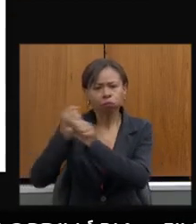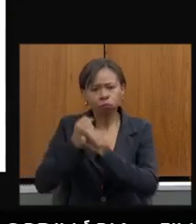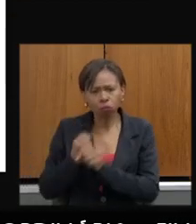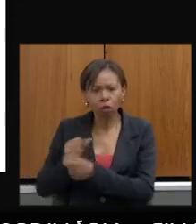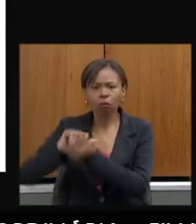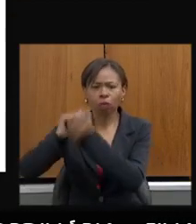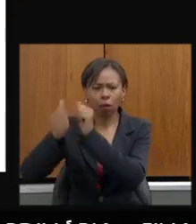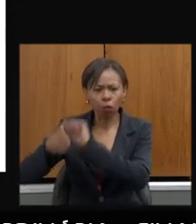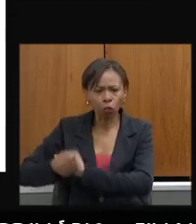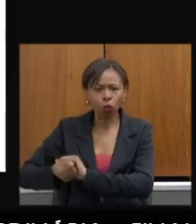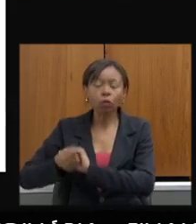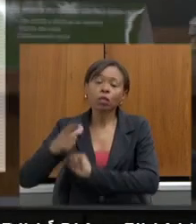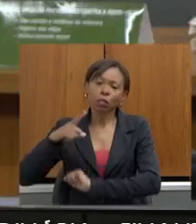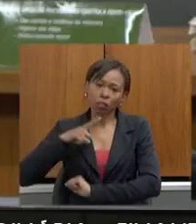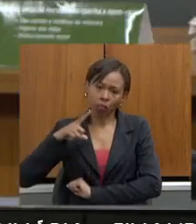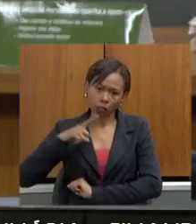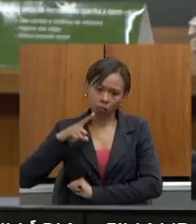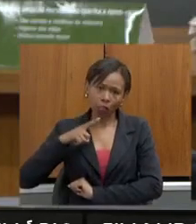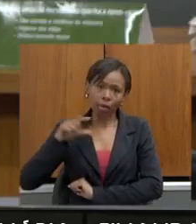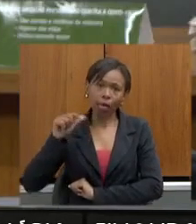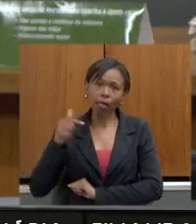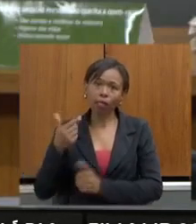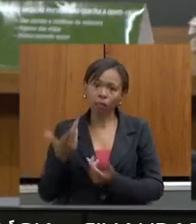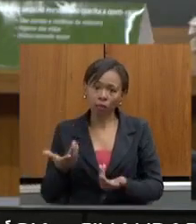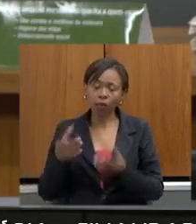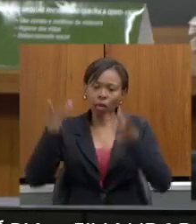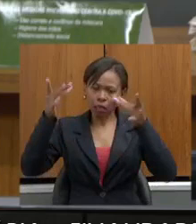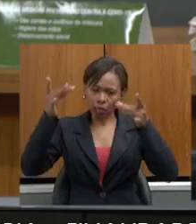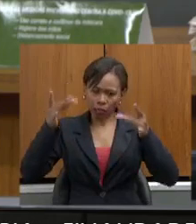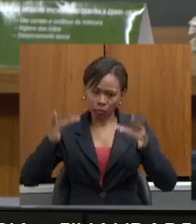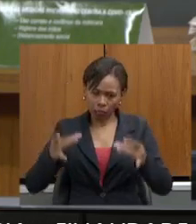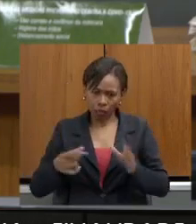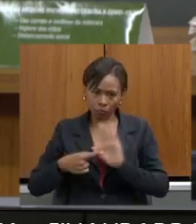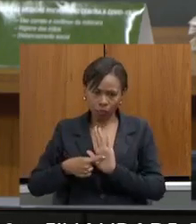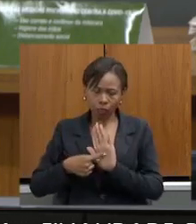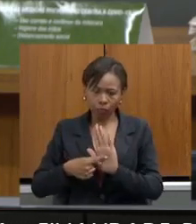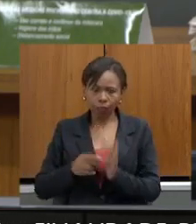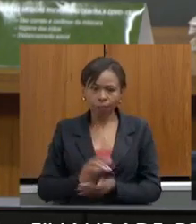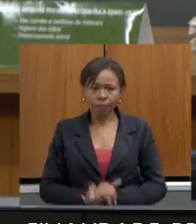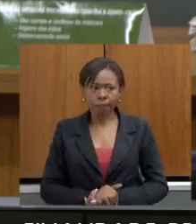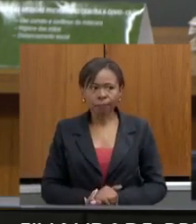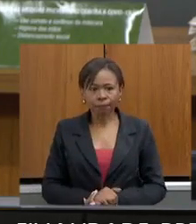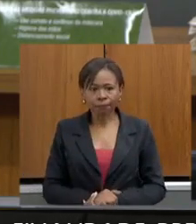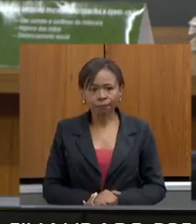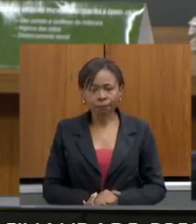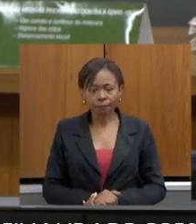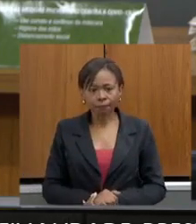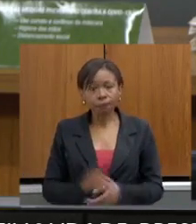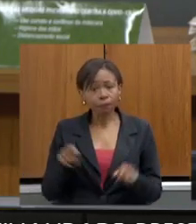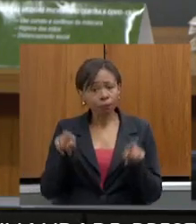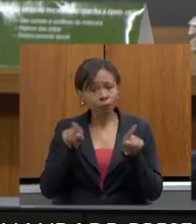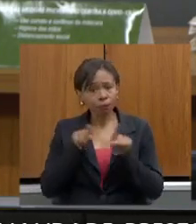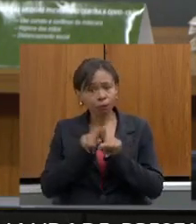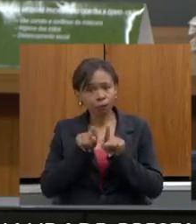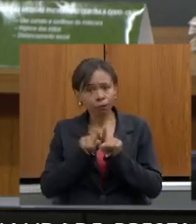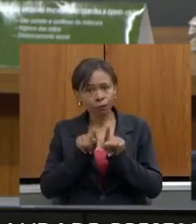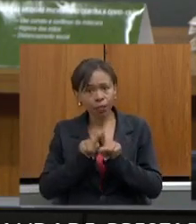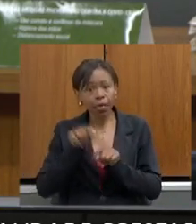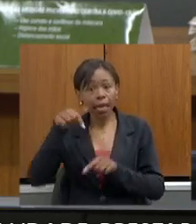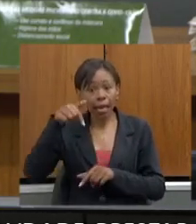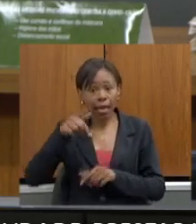à disposição aqui da Assembleia Legislativa pode passar também nesse